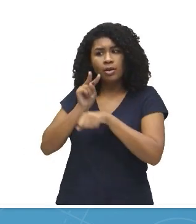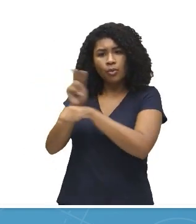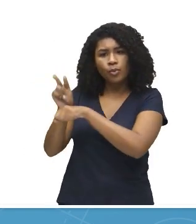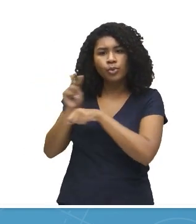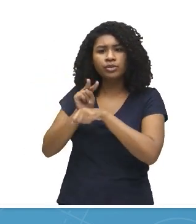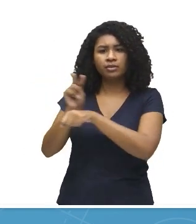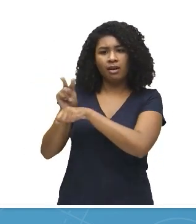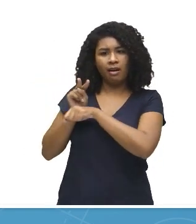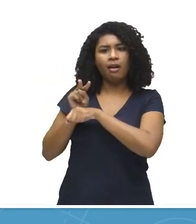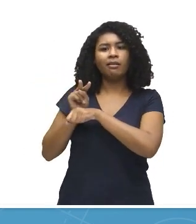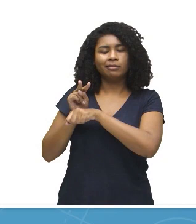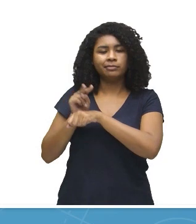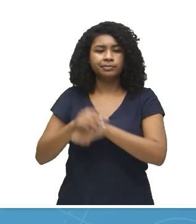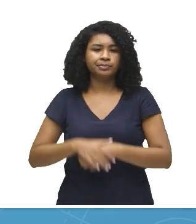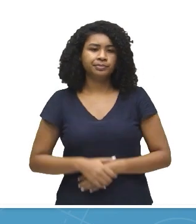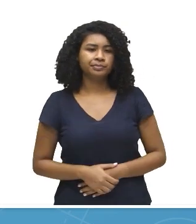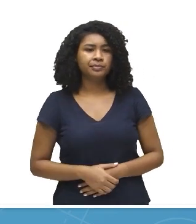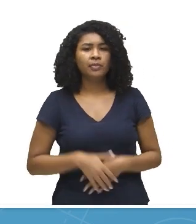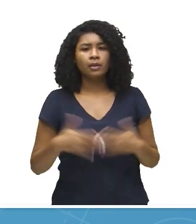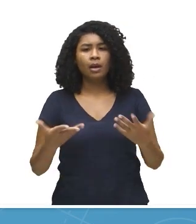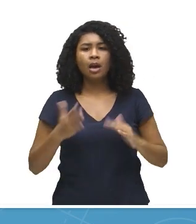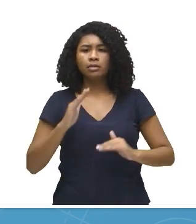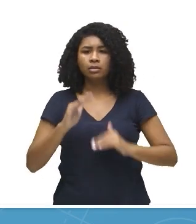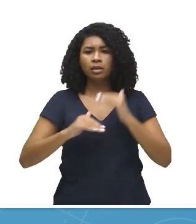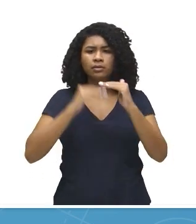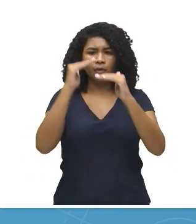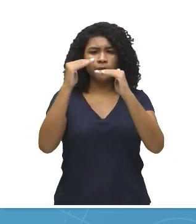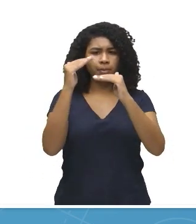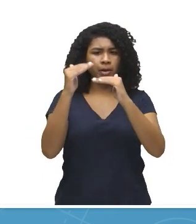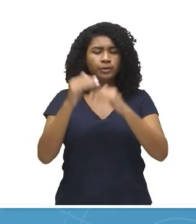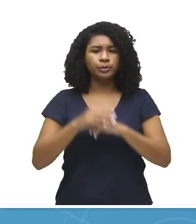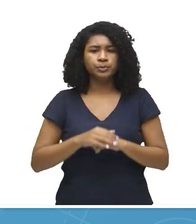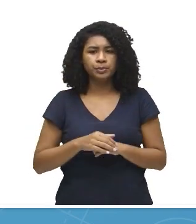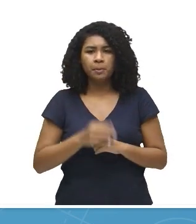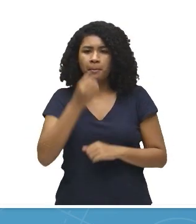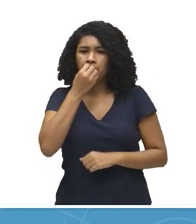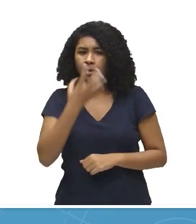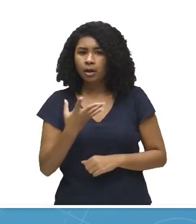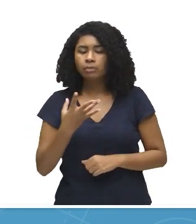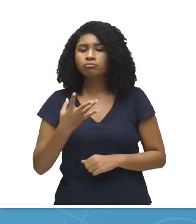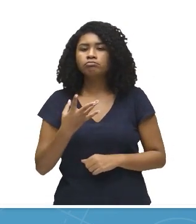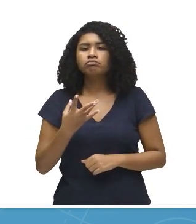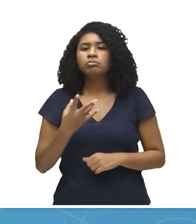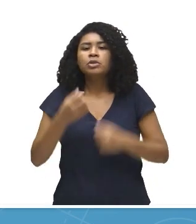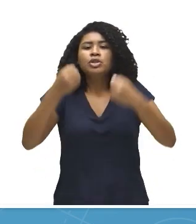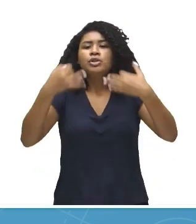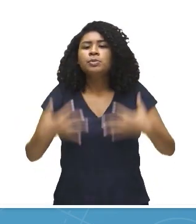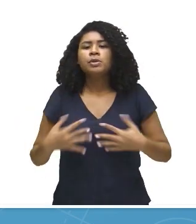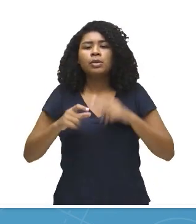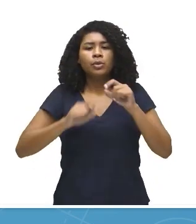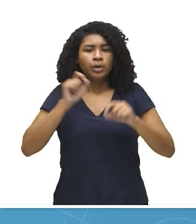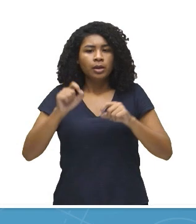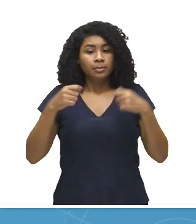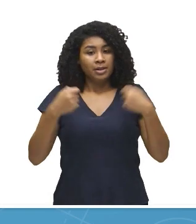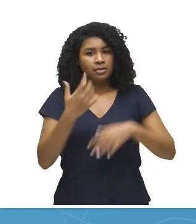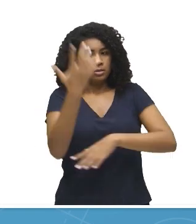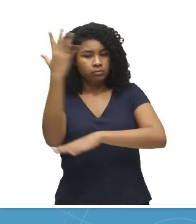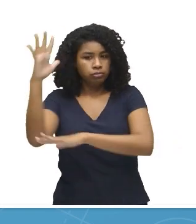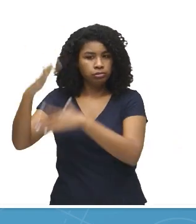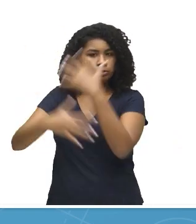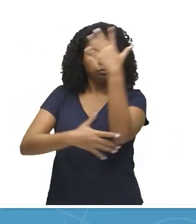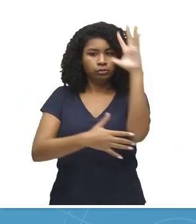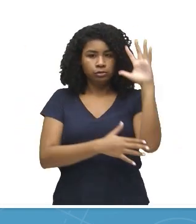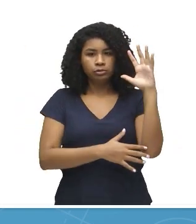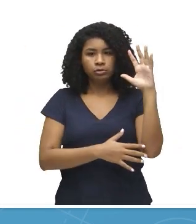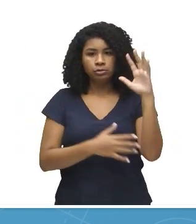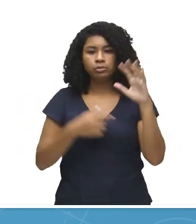desenvolvimento sustentável, ele diz exatamente isso, né? Nós temos que utilizar os recursos da natureza hoje, mas a